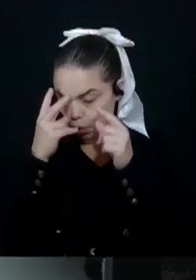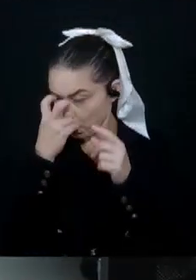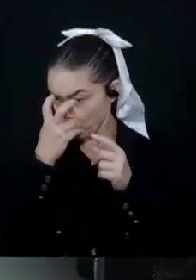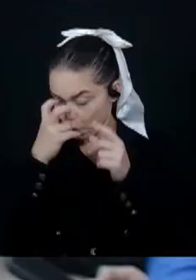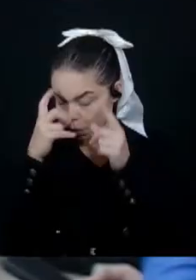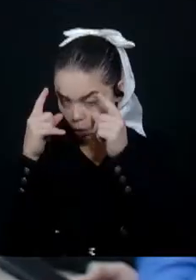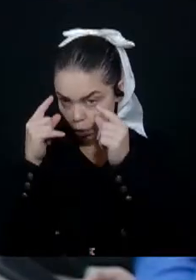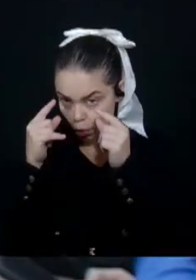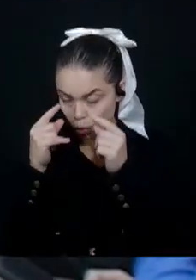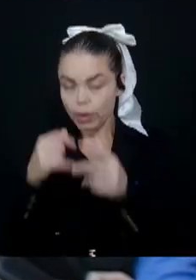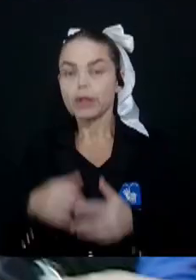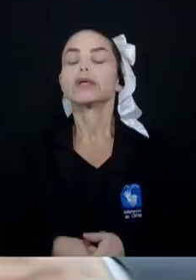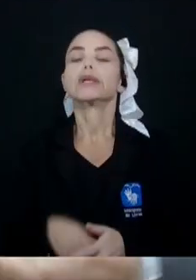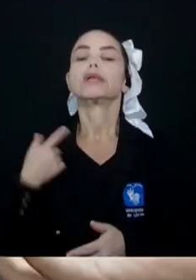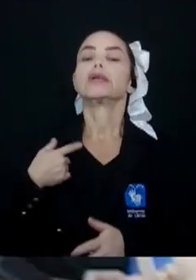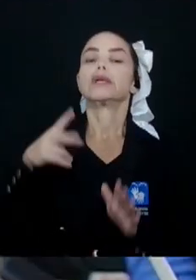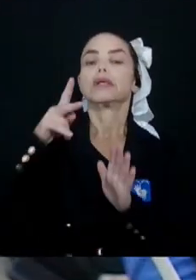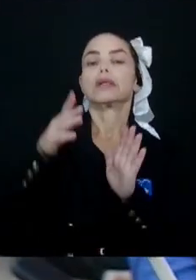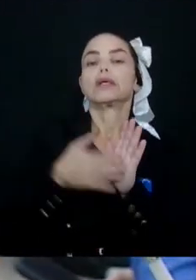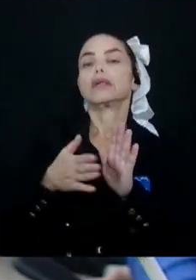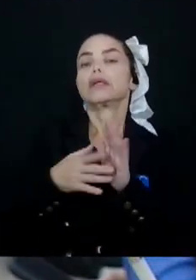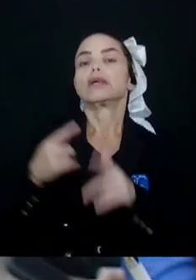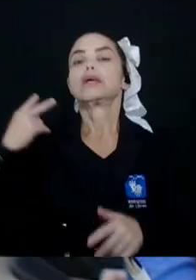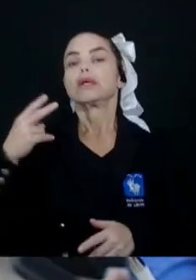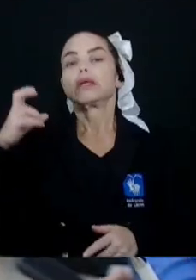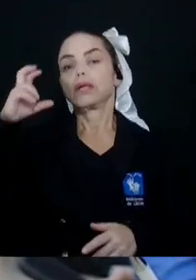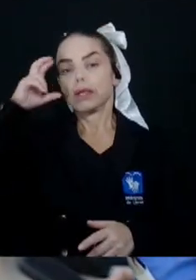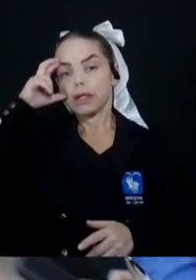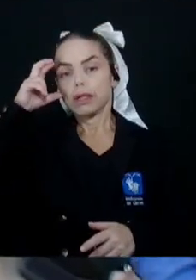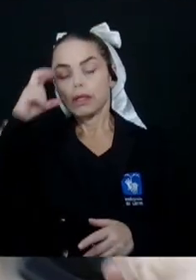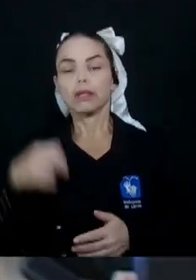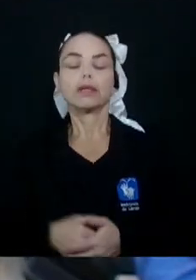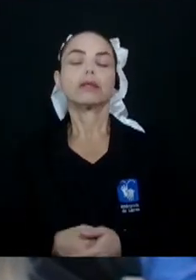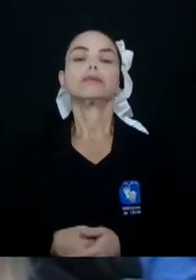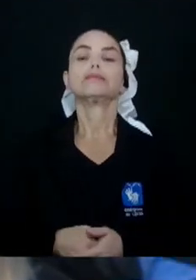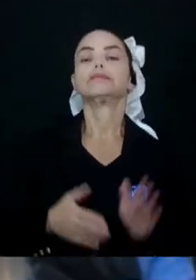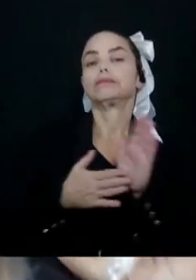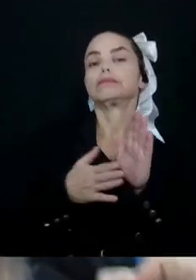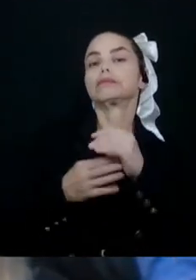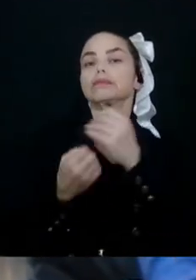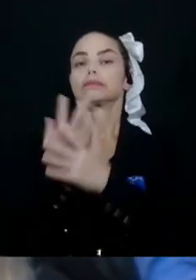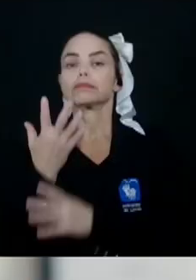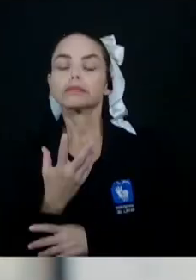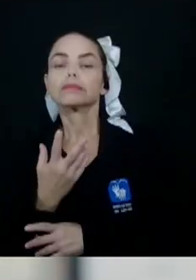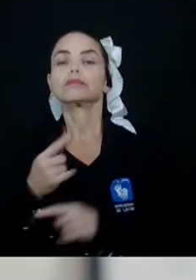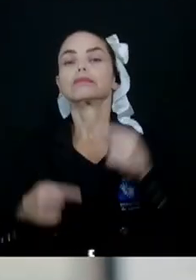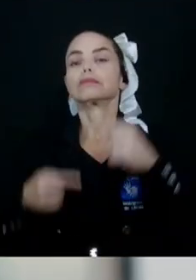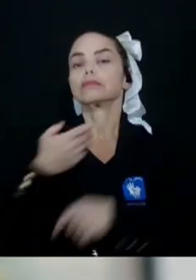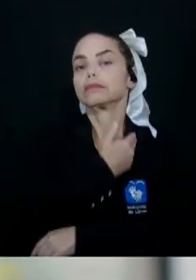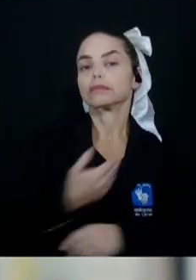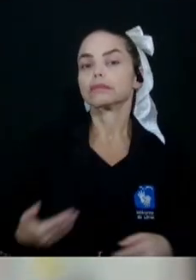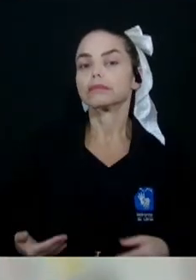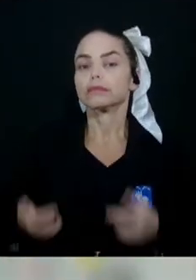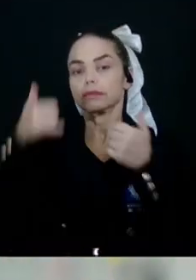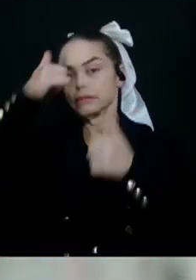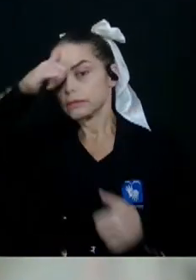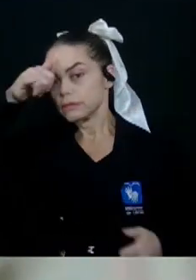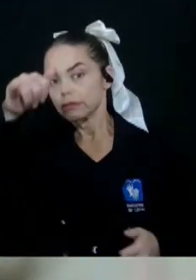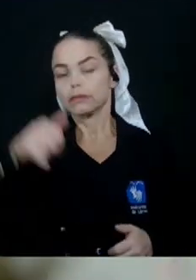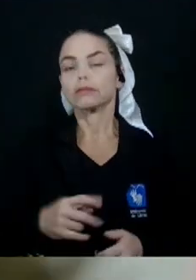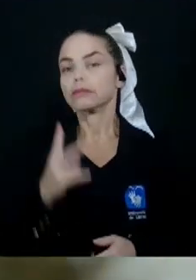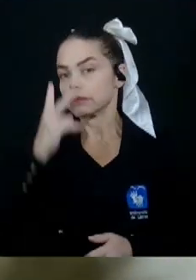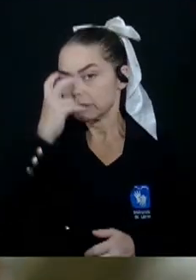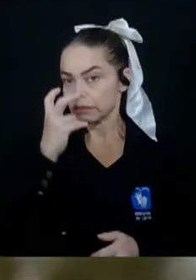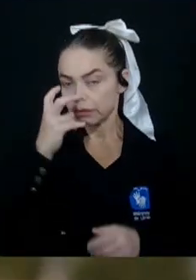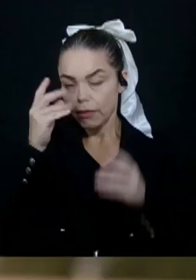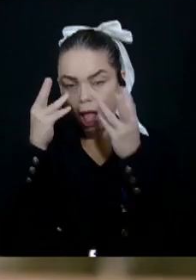de Campinas pelo vereador Carlinhos Camelot propõe a criação da Política Municipal de Prevenção da Cegueira por Degeneração